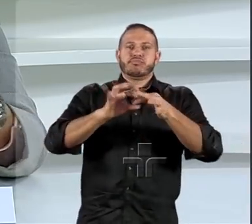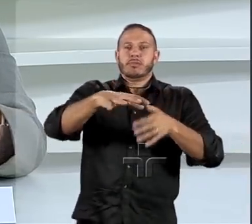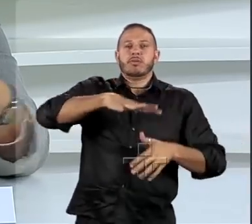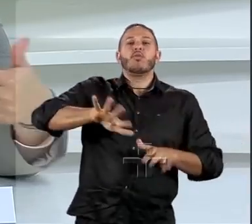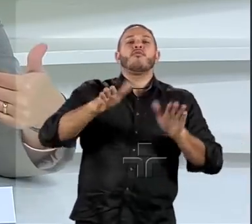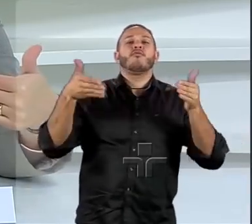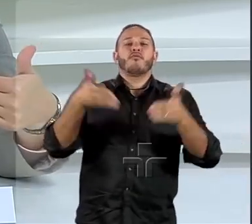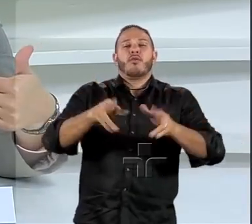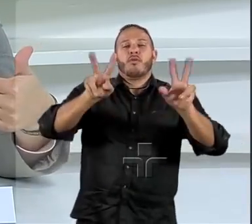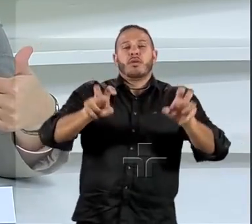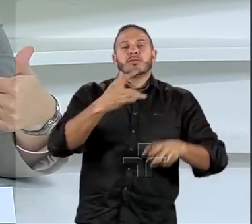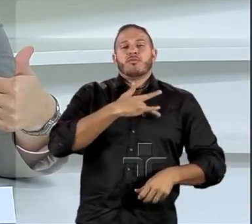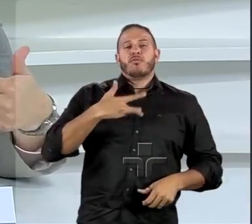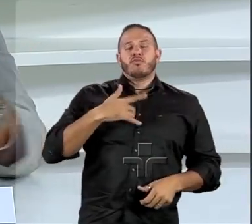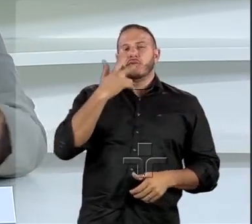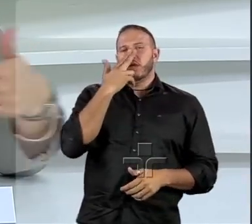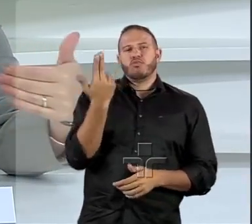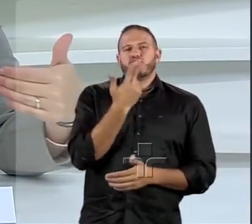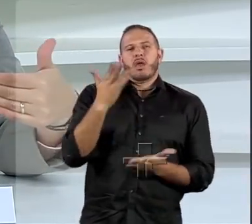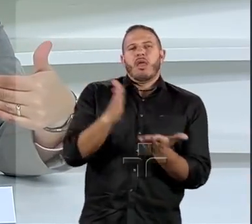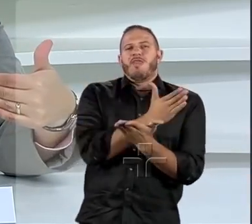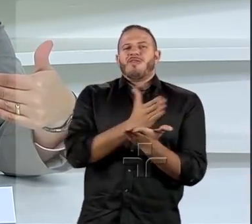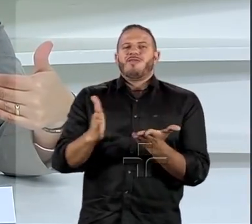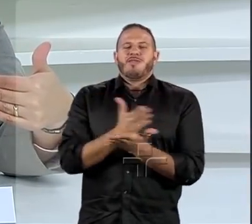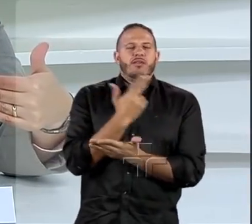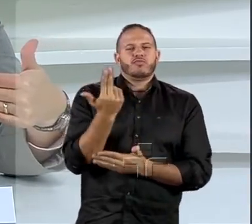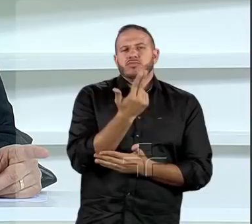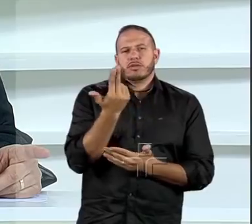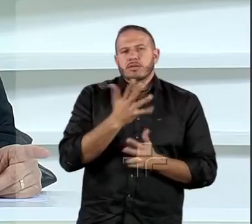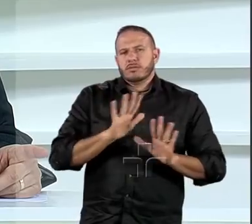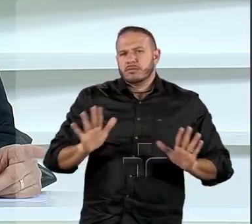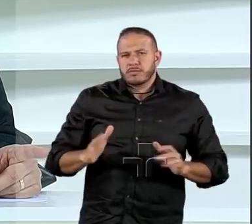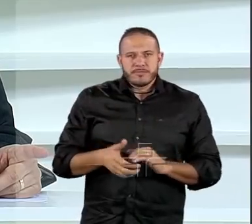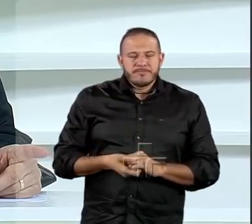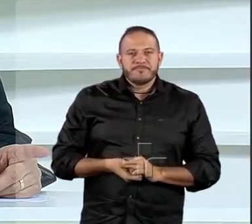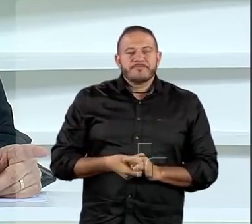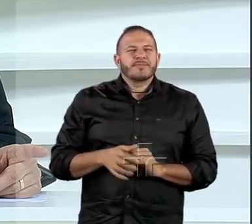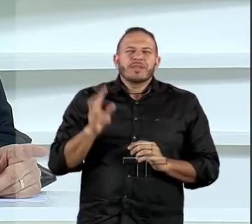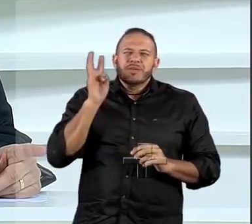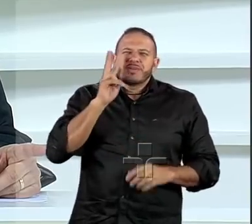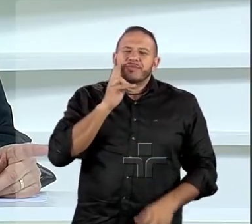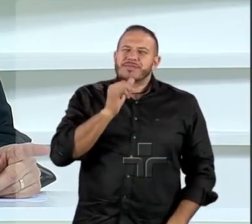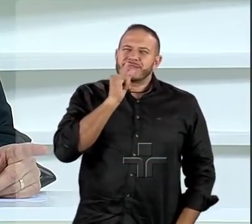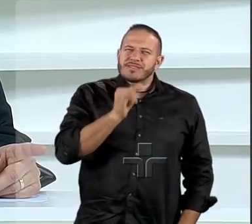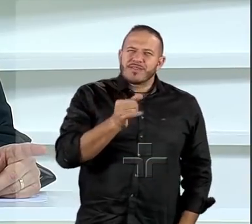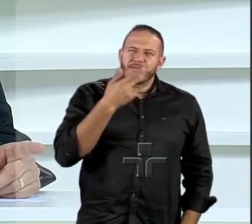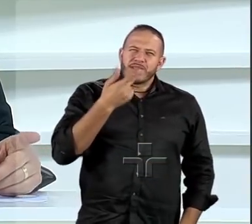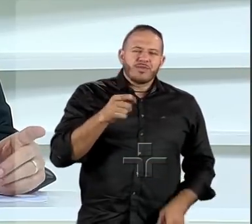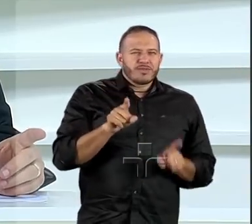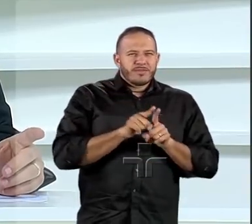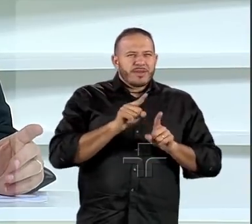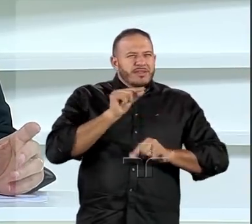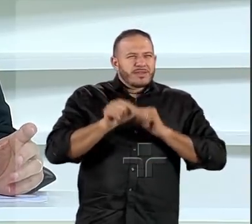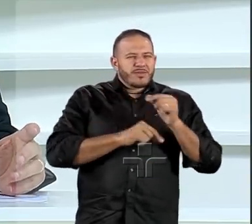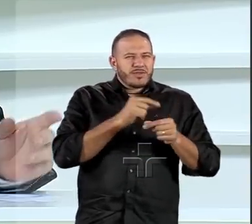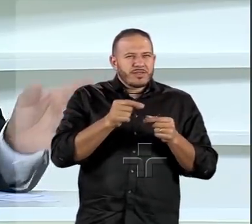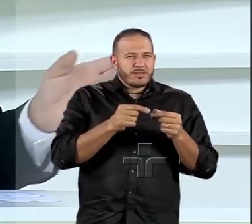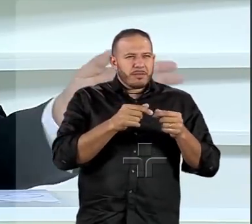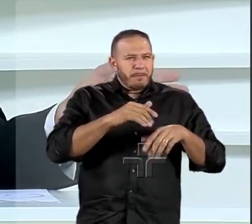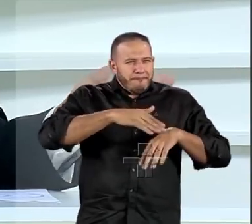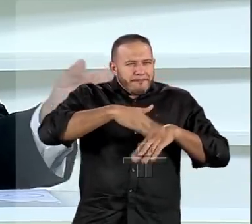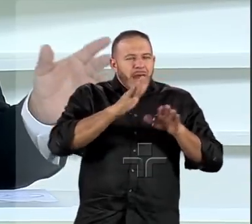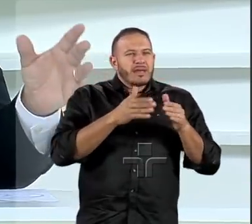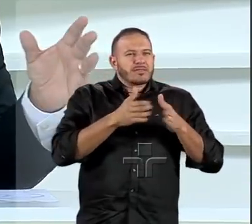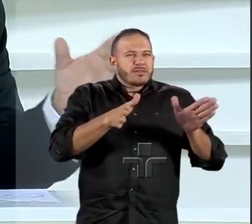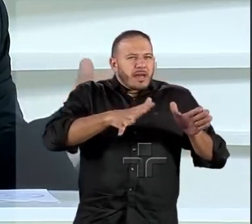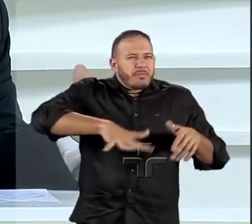Eu não posso mais separar isso. São brasileiros. O IP, você tinha falado justamente dessa questão de abrir mais para o mercado. Tem